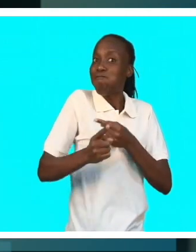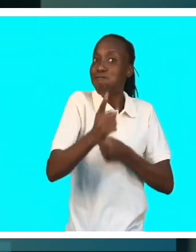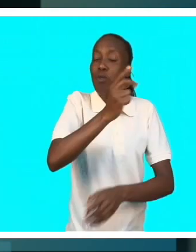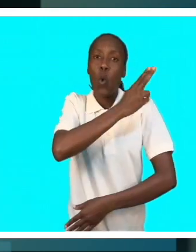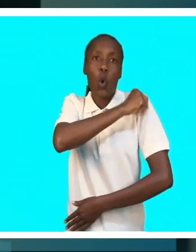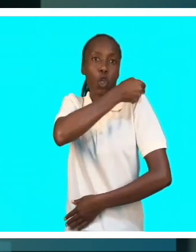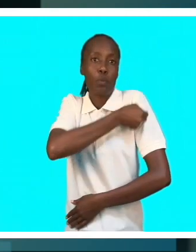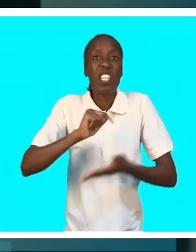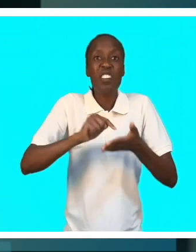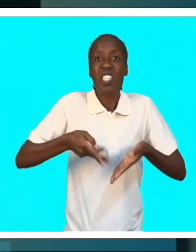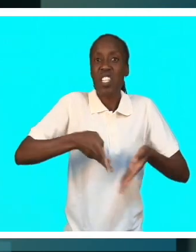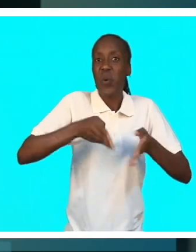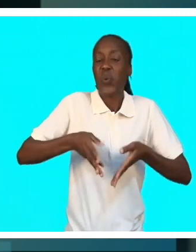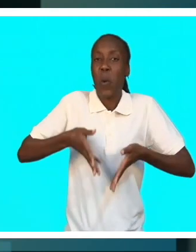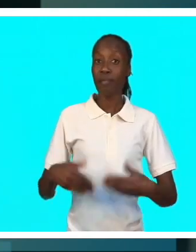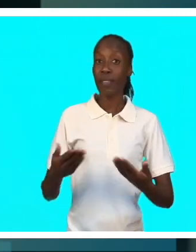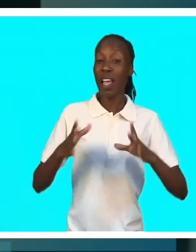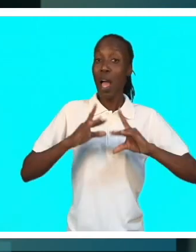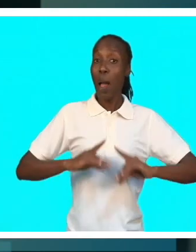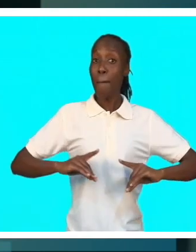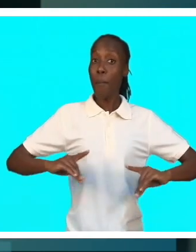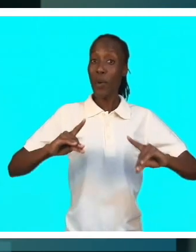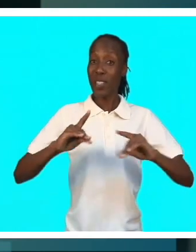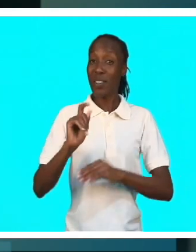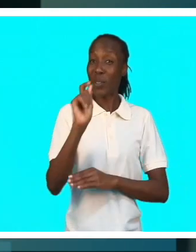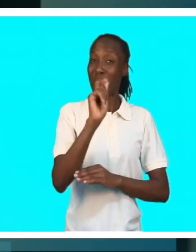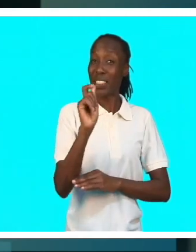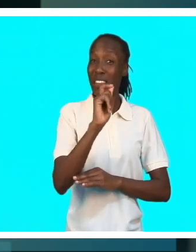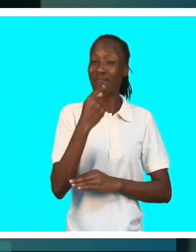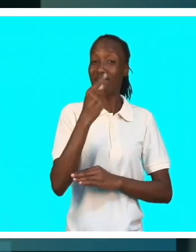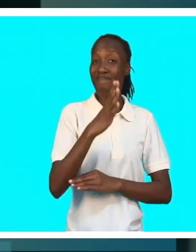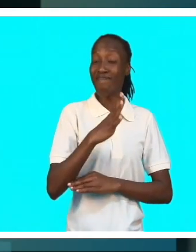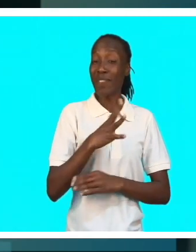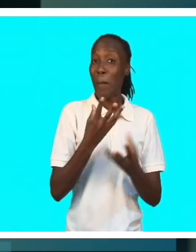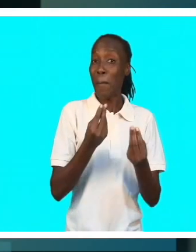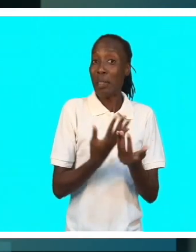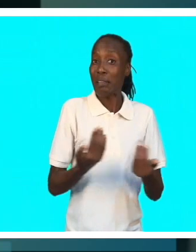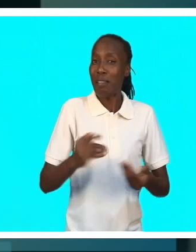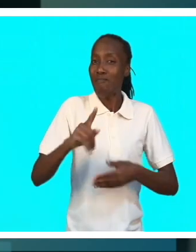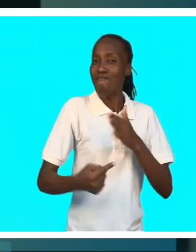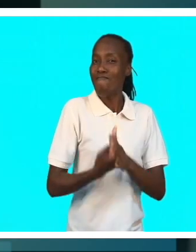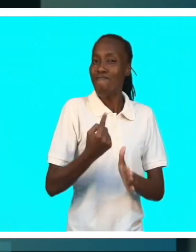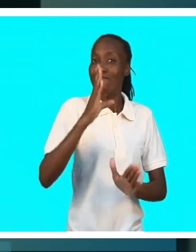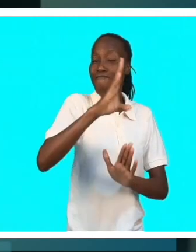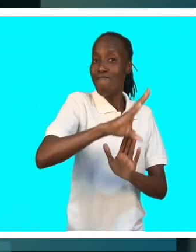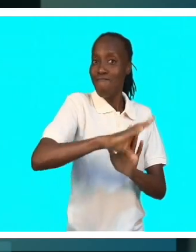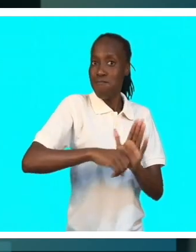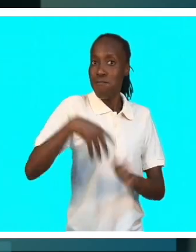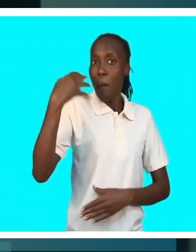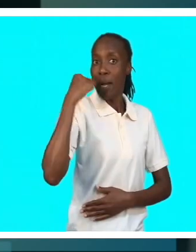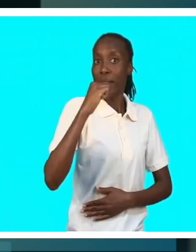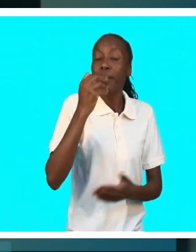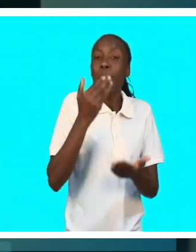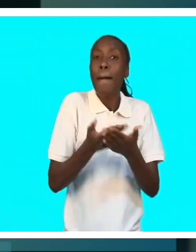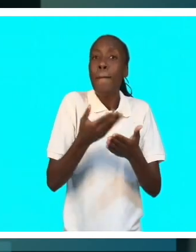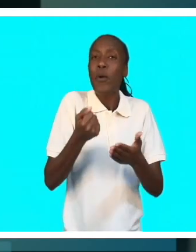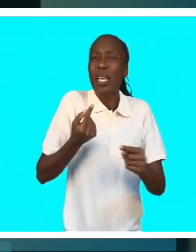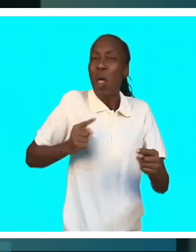às vezes dar parto no caminho. A população de Macanda teme que as crianças sejam sequestradas